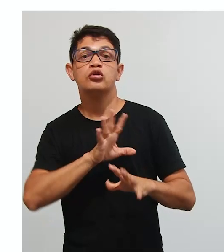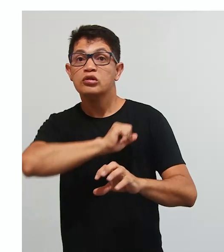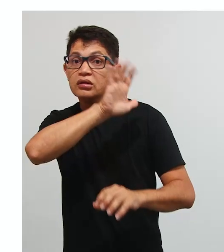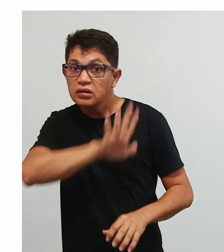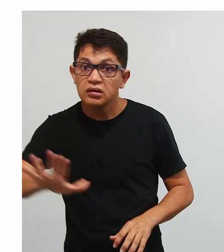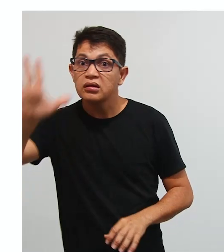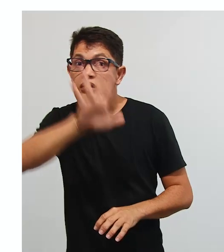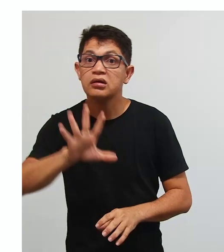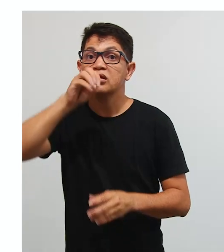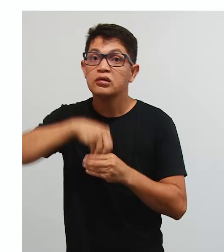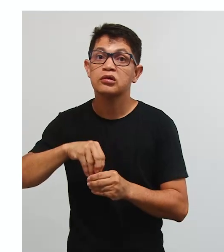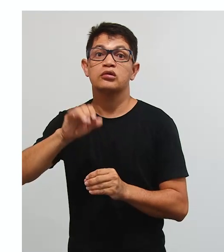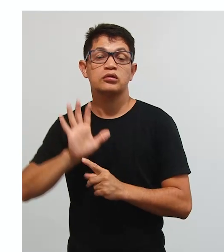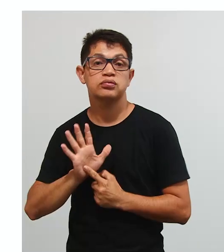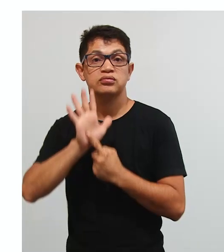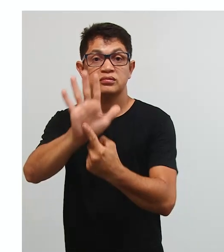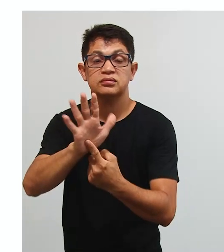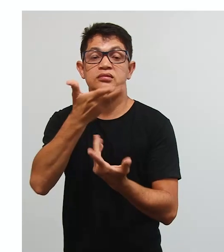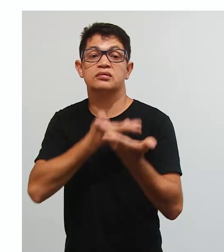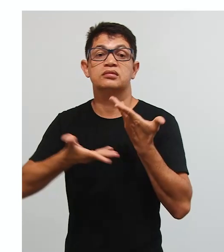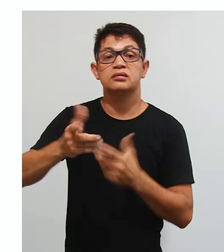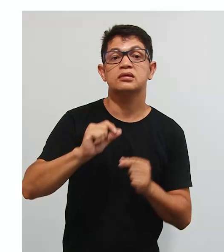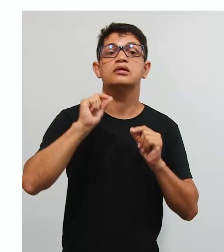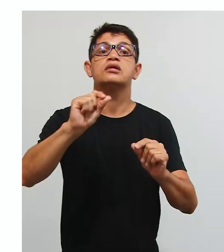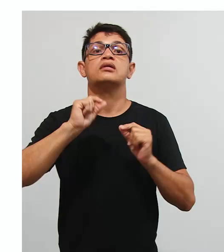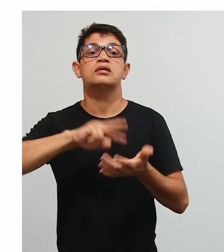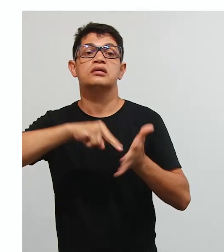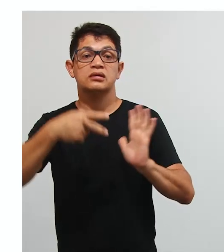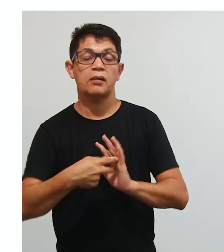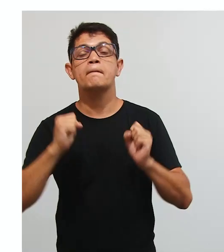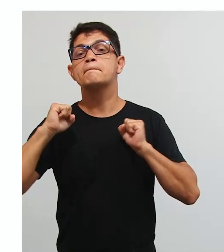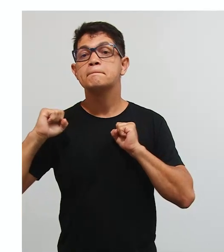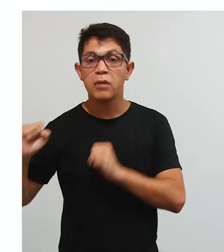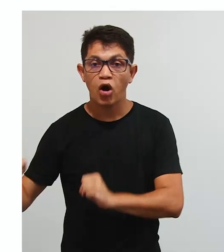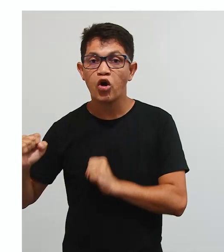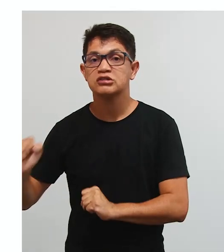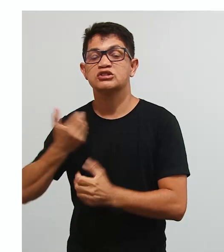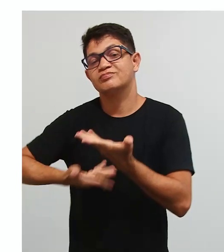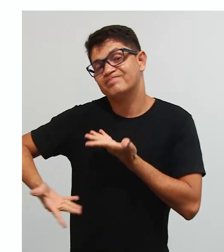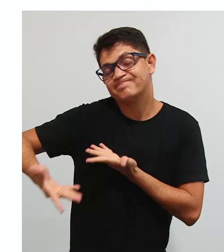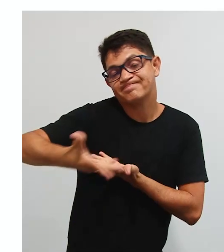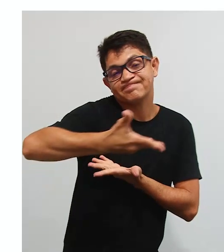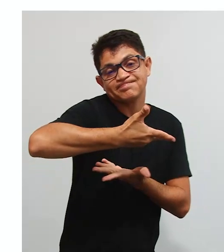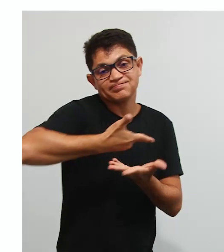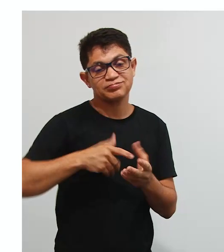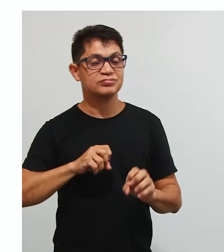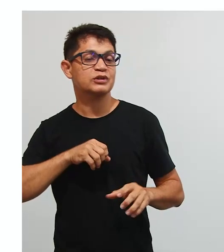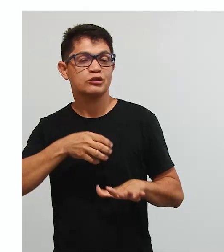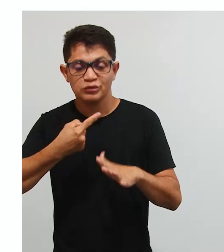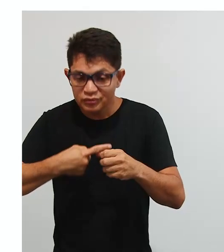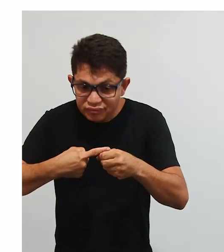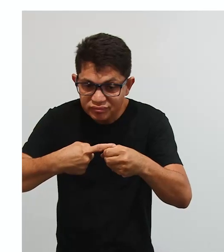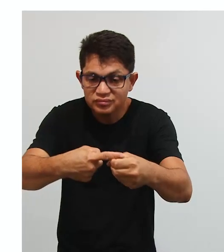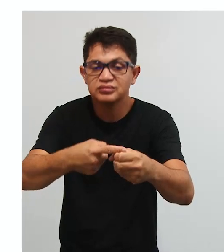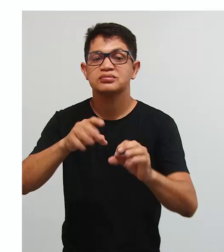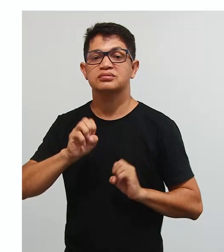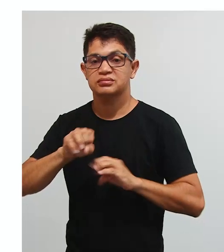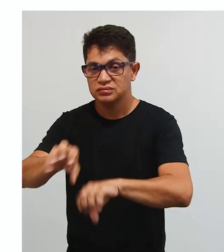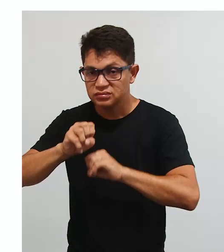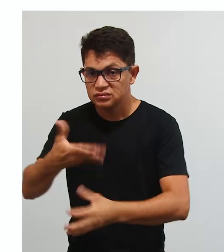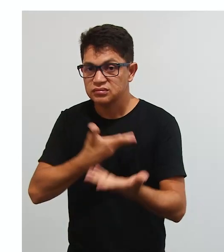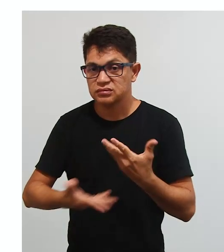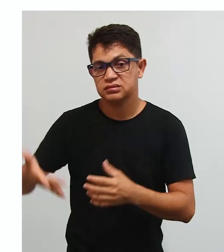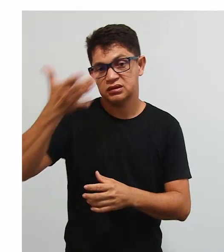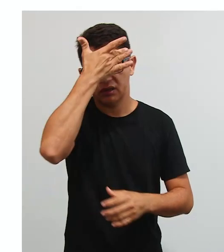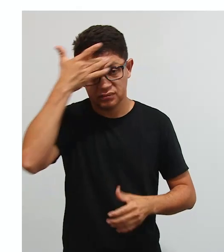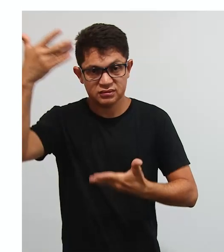No geral, a responsabilidade é do Estado brasileiro. Mas eles podem ser oferecidos pelos estados e municípios desde